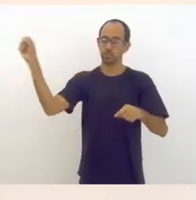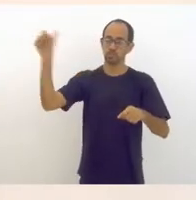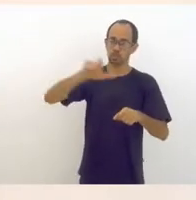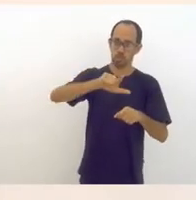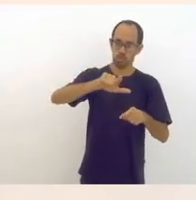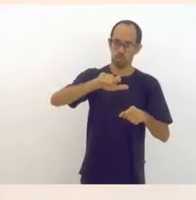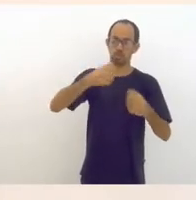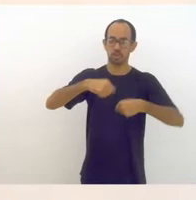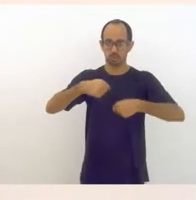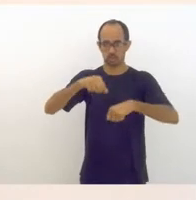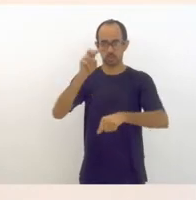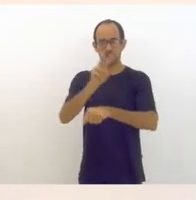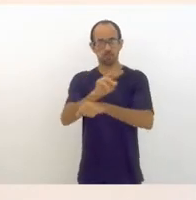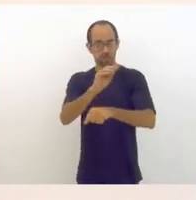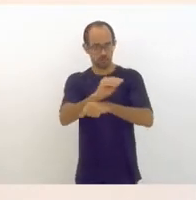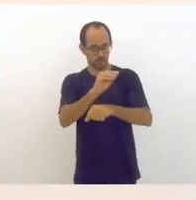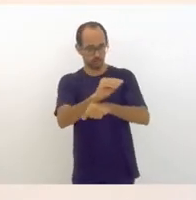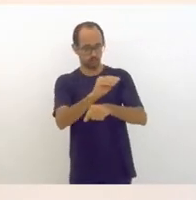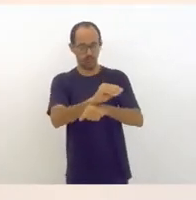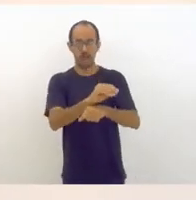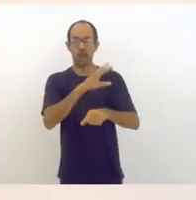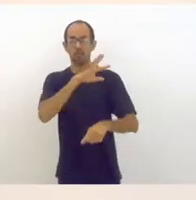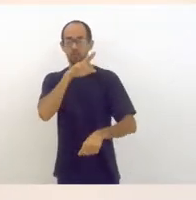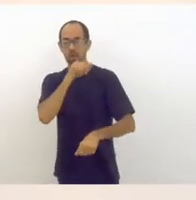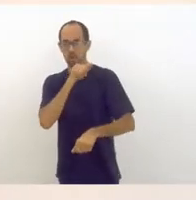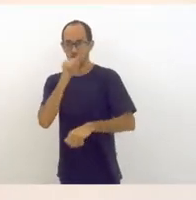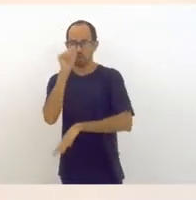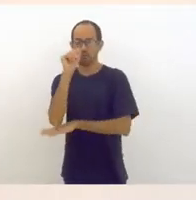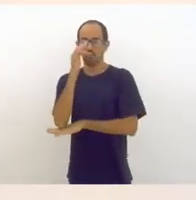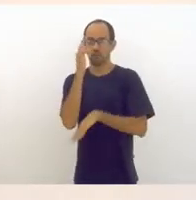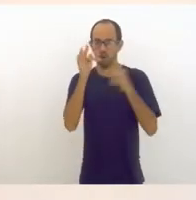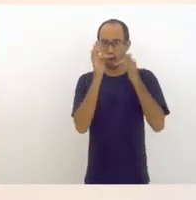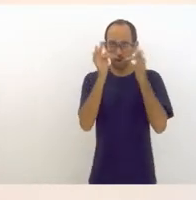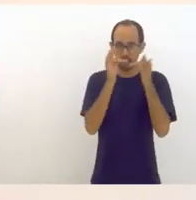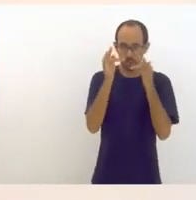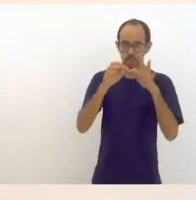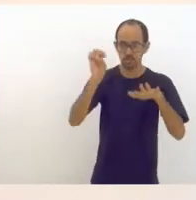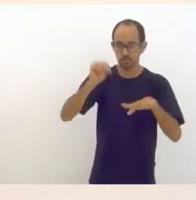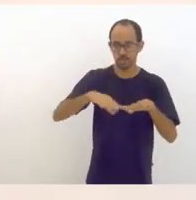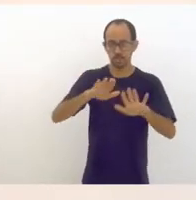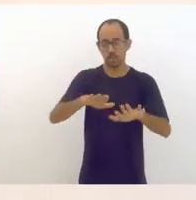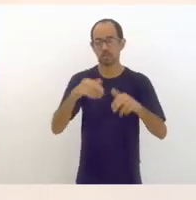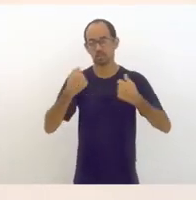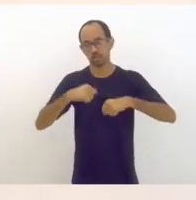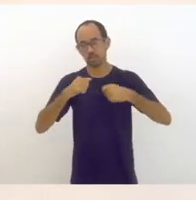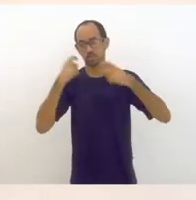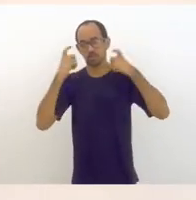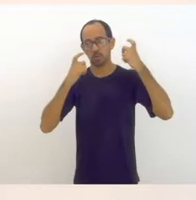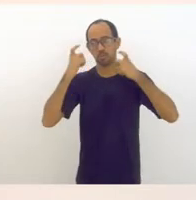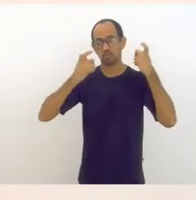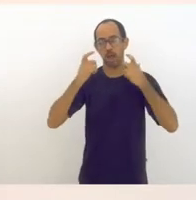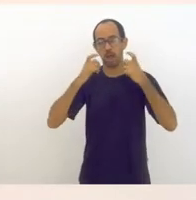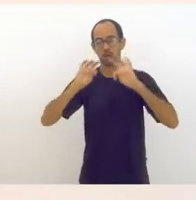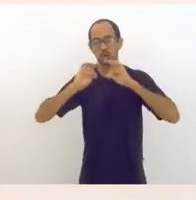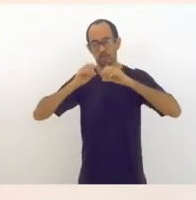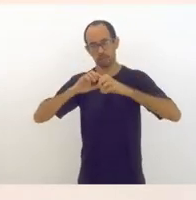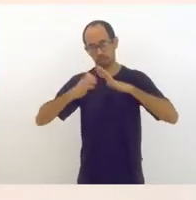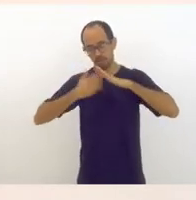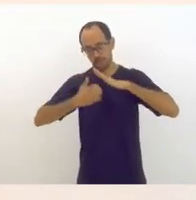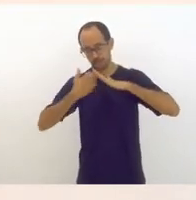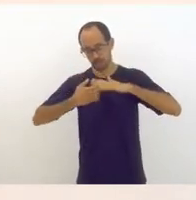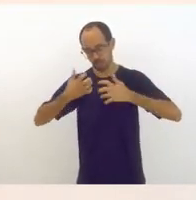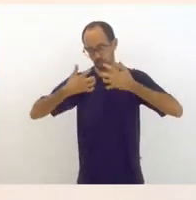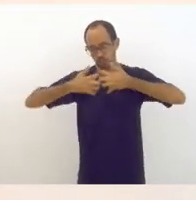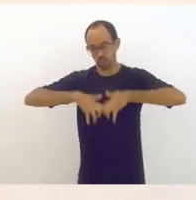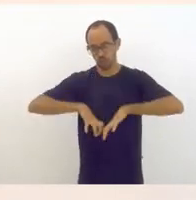flora, logicamente, mas a gente precisa também ter a preocupação dos empreendimentos já instalados lá. São mais